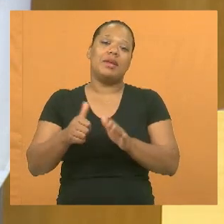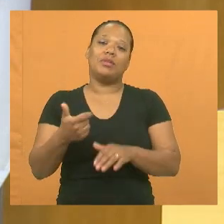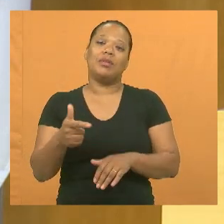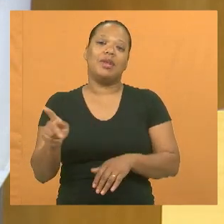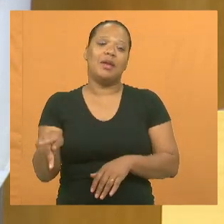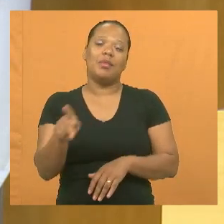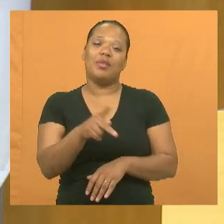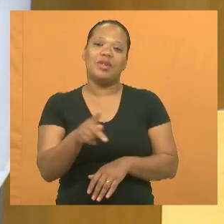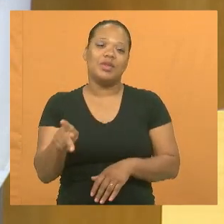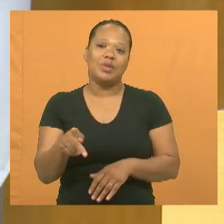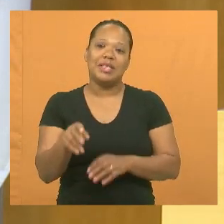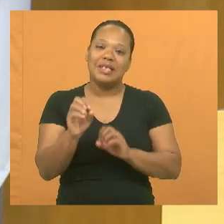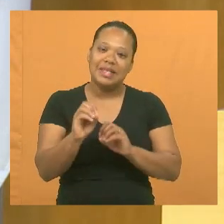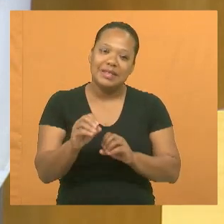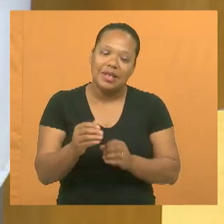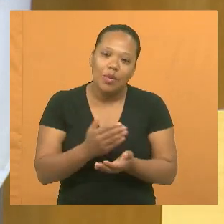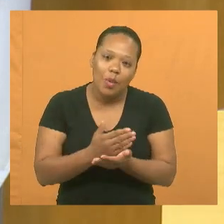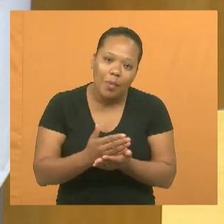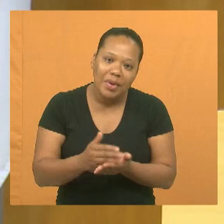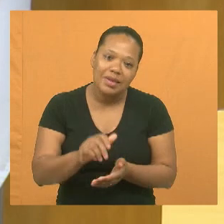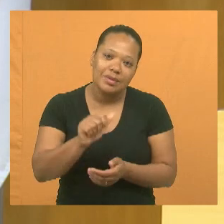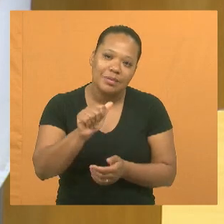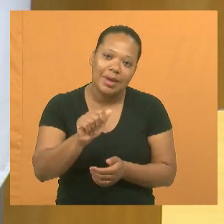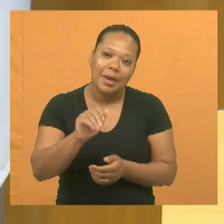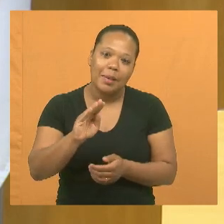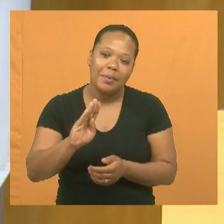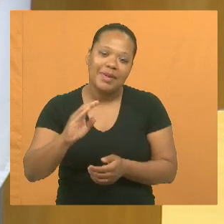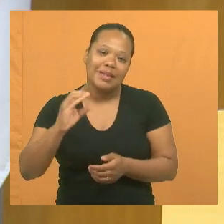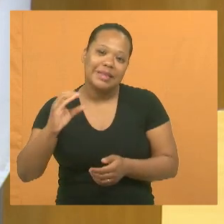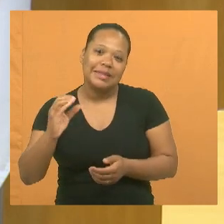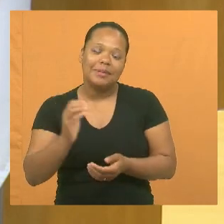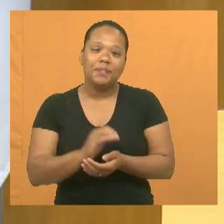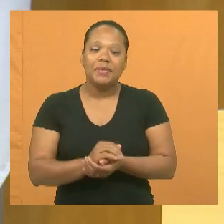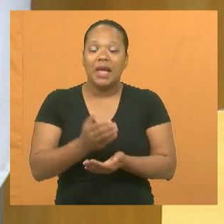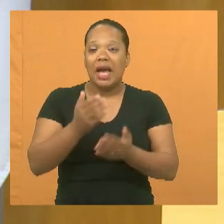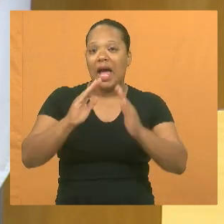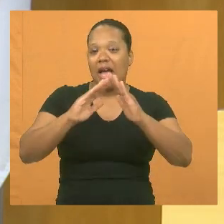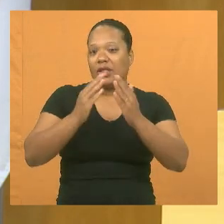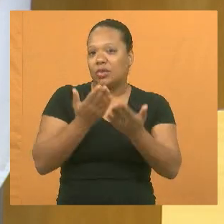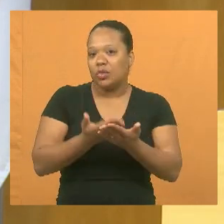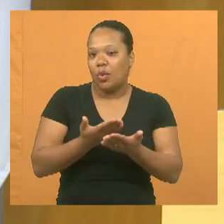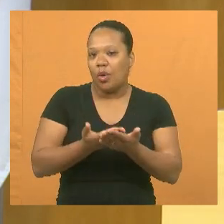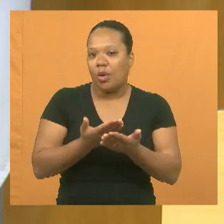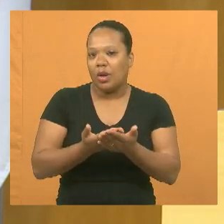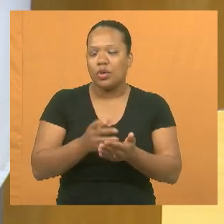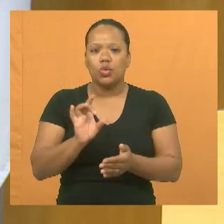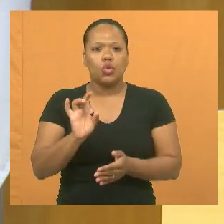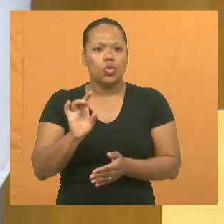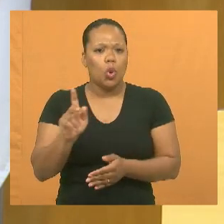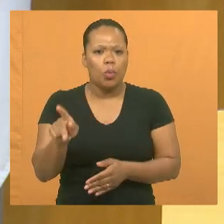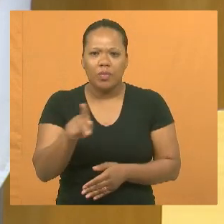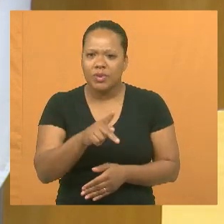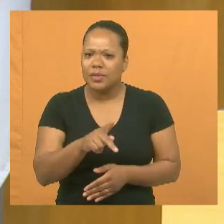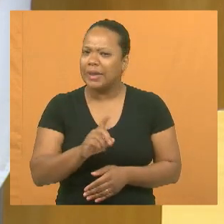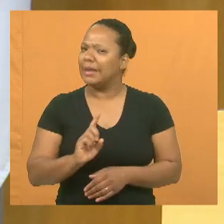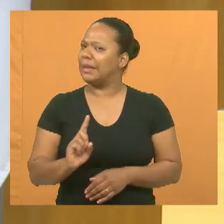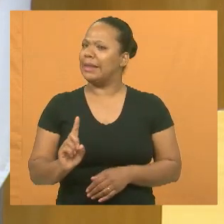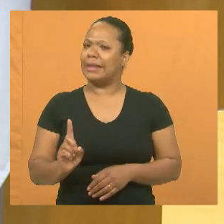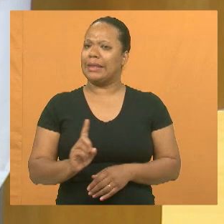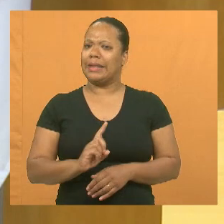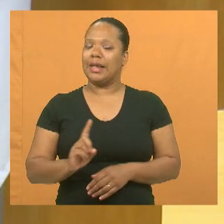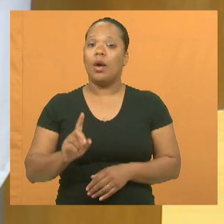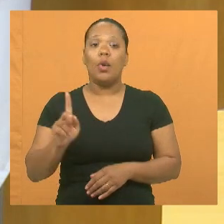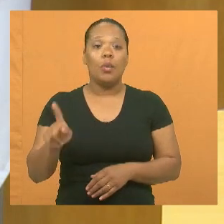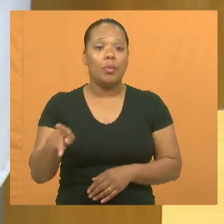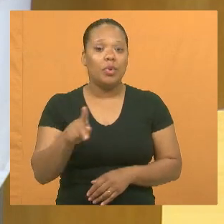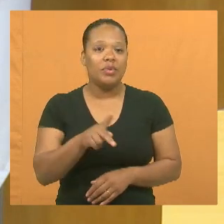um professor, de uma professora. E a escola não é só o professor, mas o